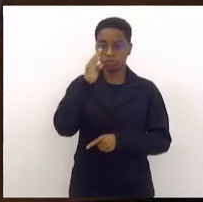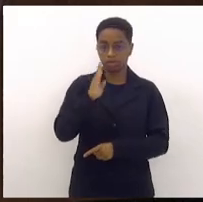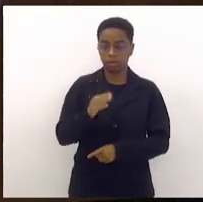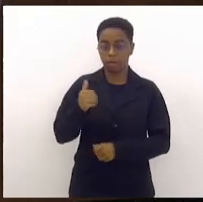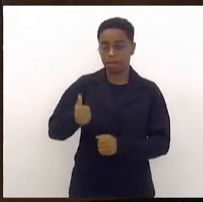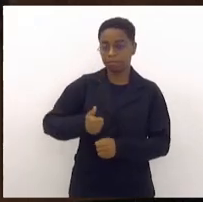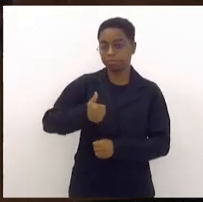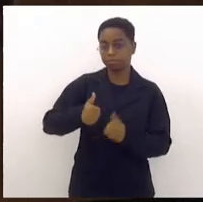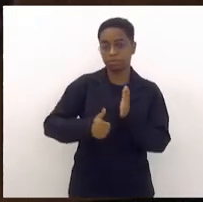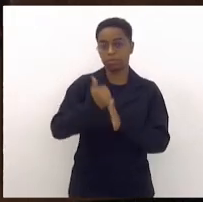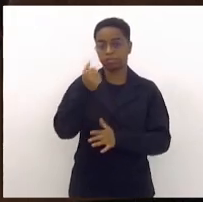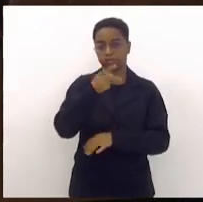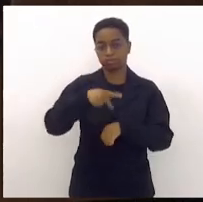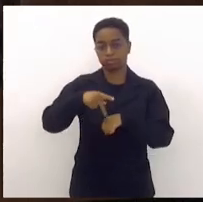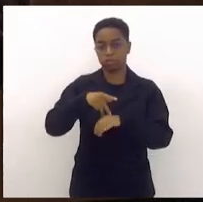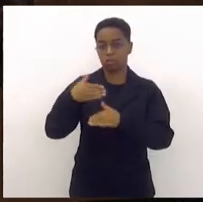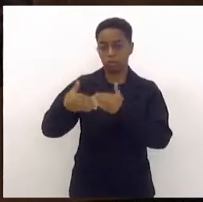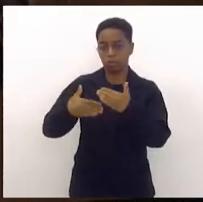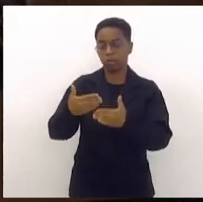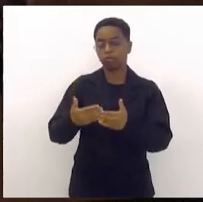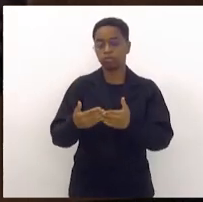Embrapa jogou um papel.